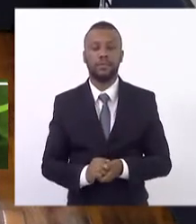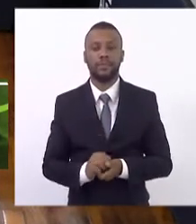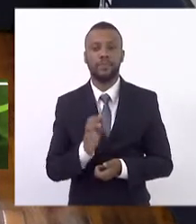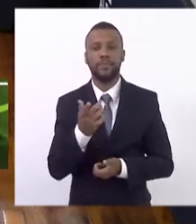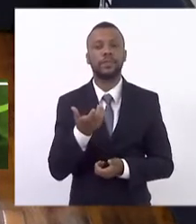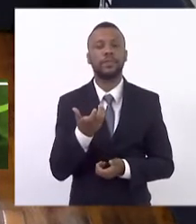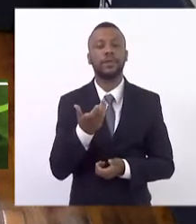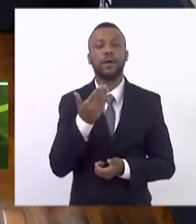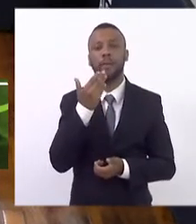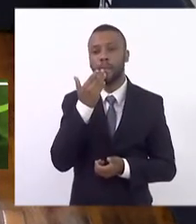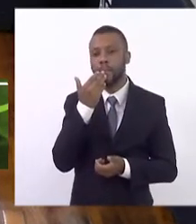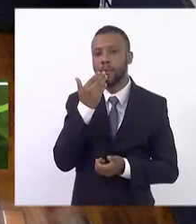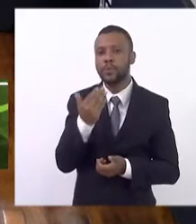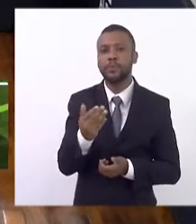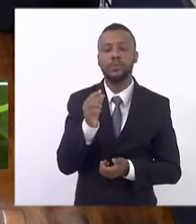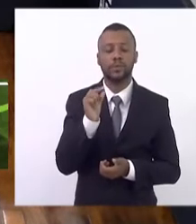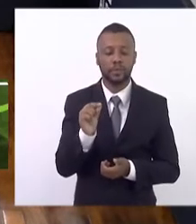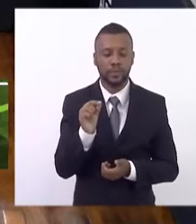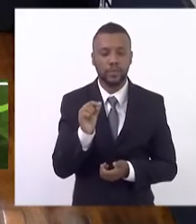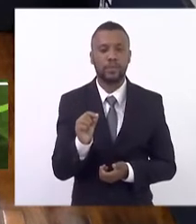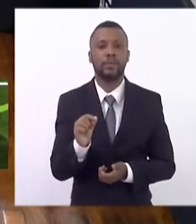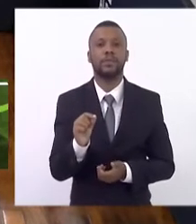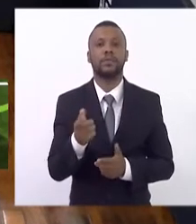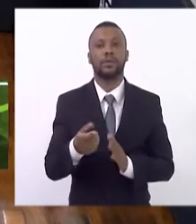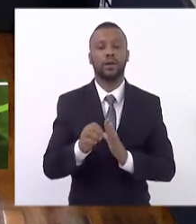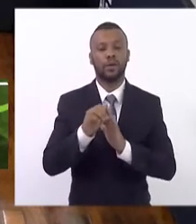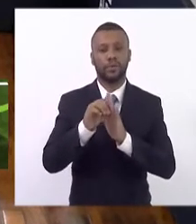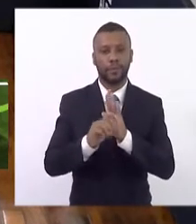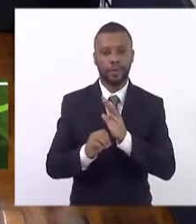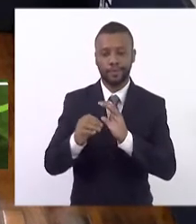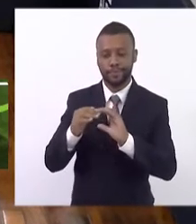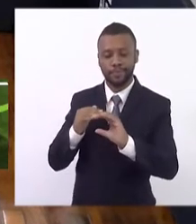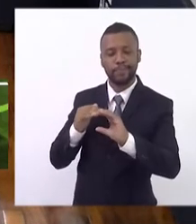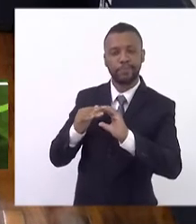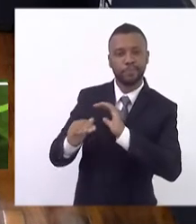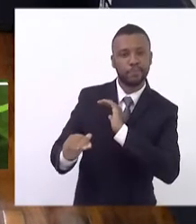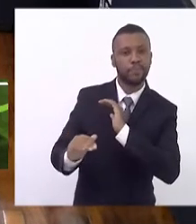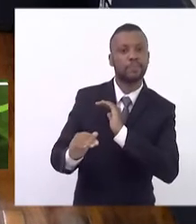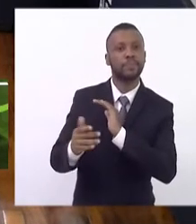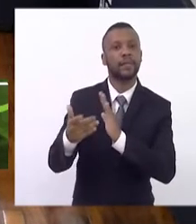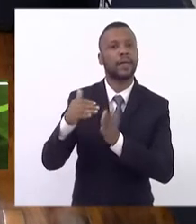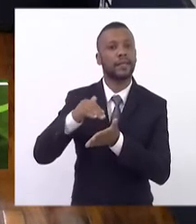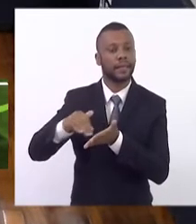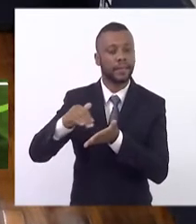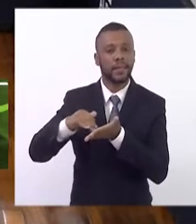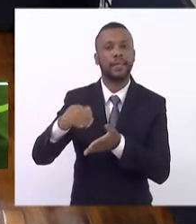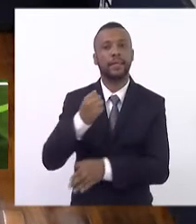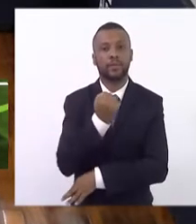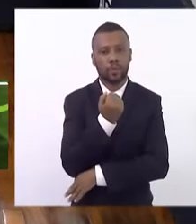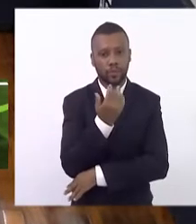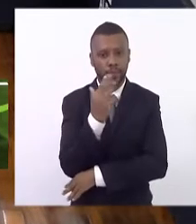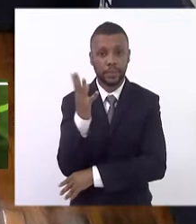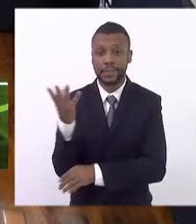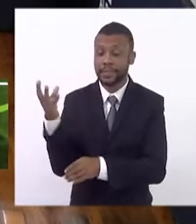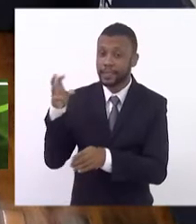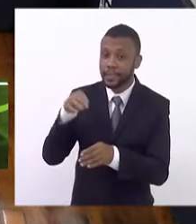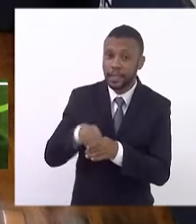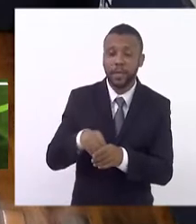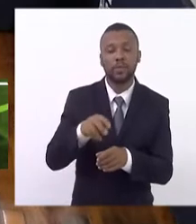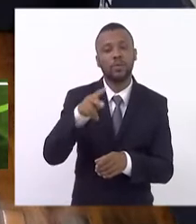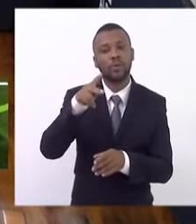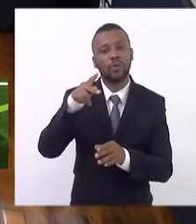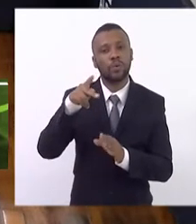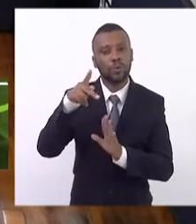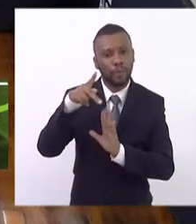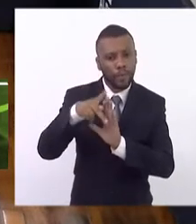oficiar a Secretaria do Ambiente, dentro do Programa de Saneamento